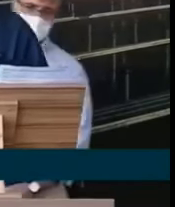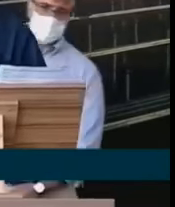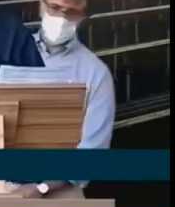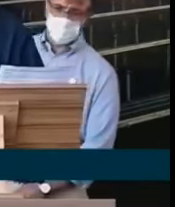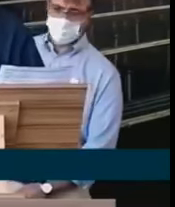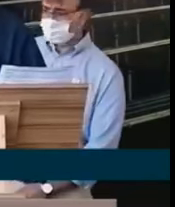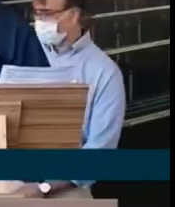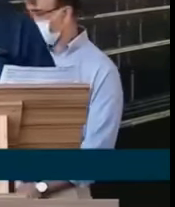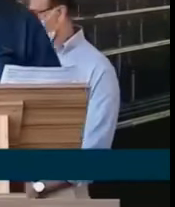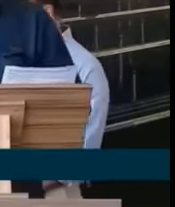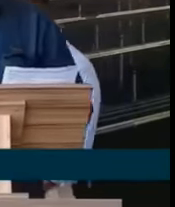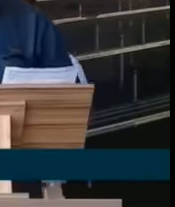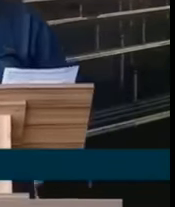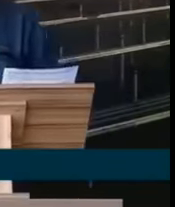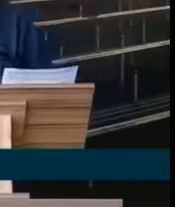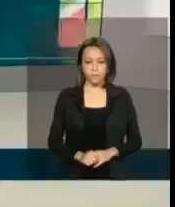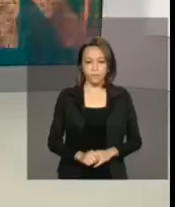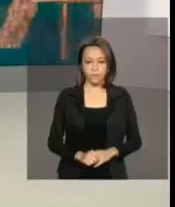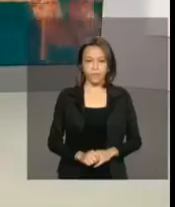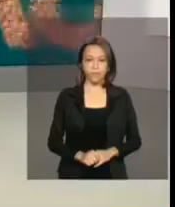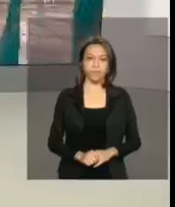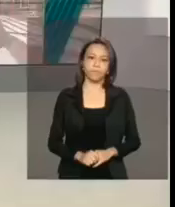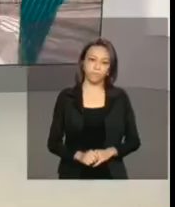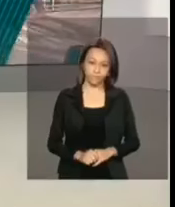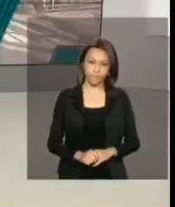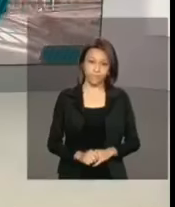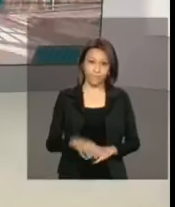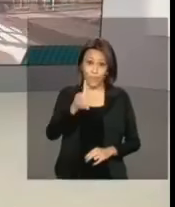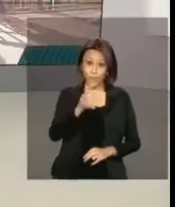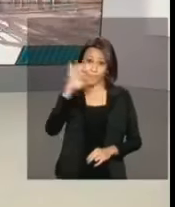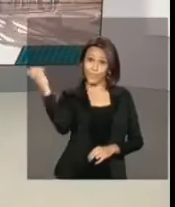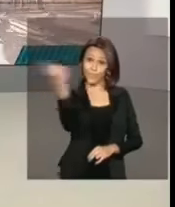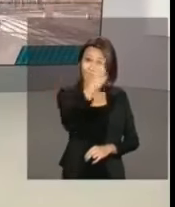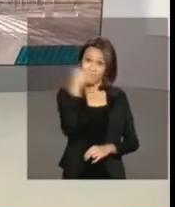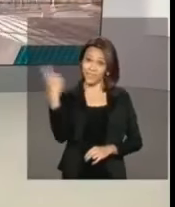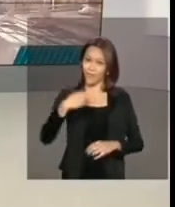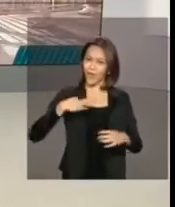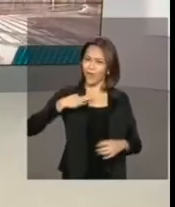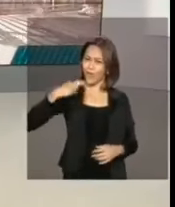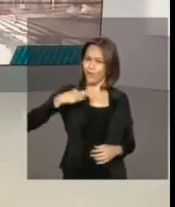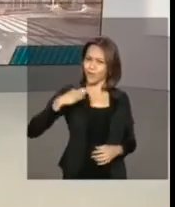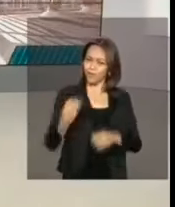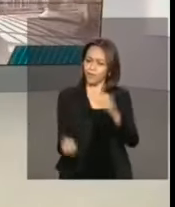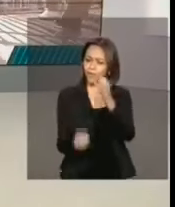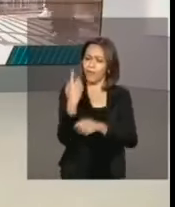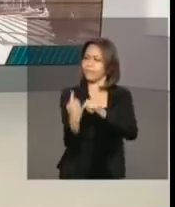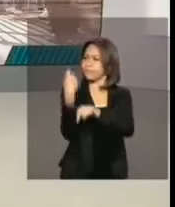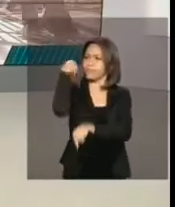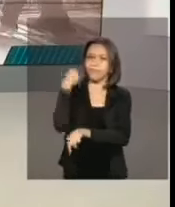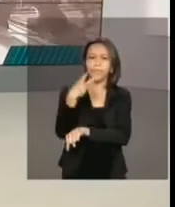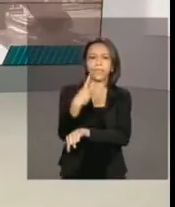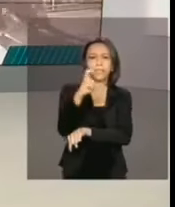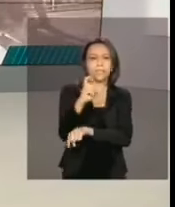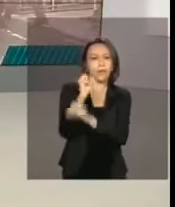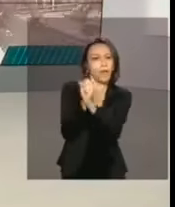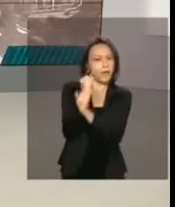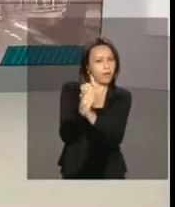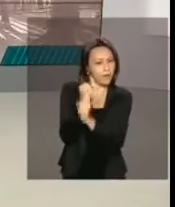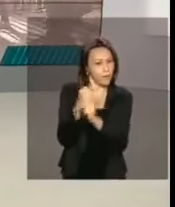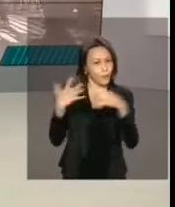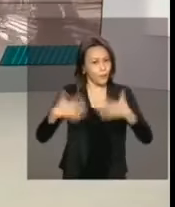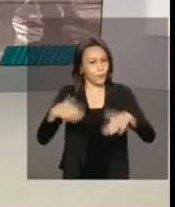realidades vão se concretizando. O Dia Nacional do Voluntariado foi criado há 35 anos. E para fazer a